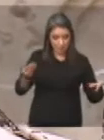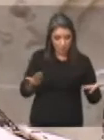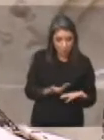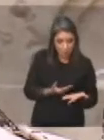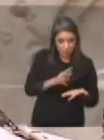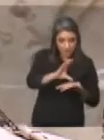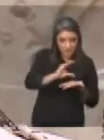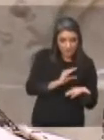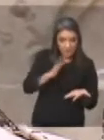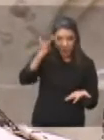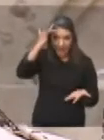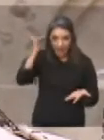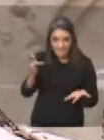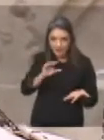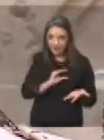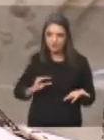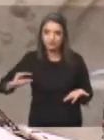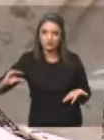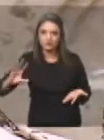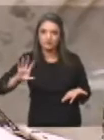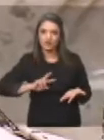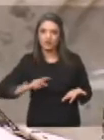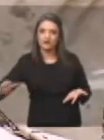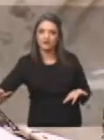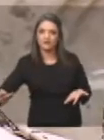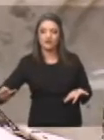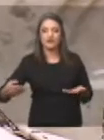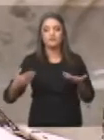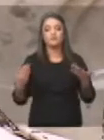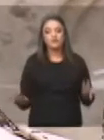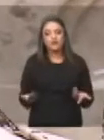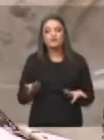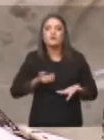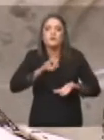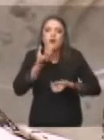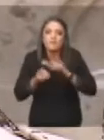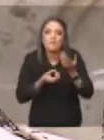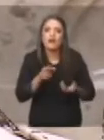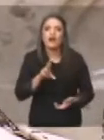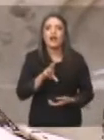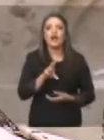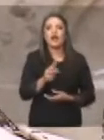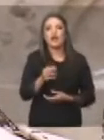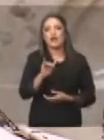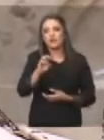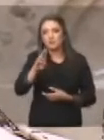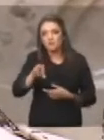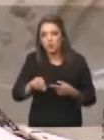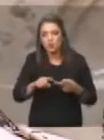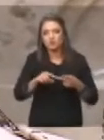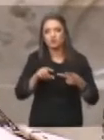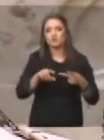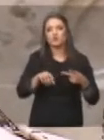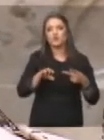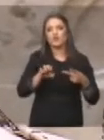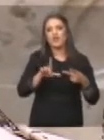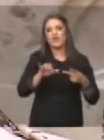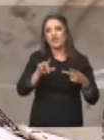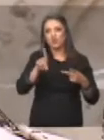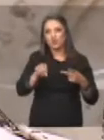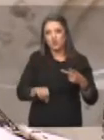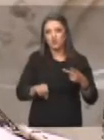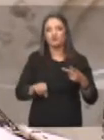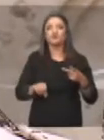As alegações iniciais de Raimundo, Eliude e Auriberto sobre o modus operandi empregado para o desvio da verba pública